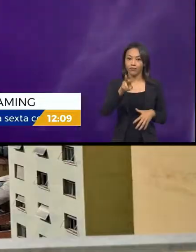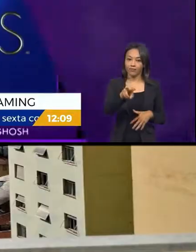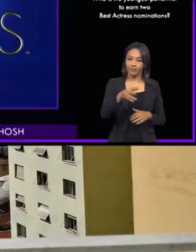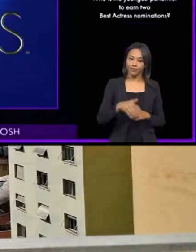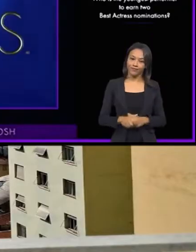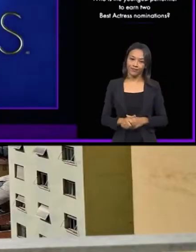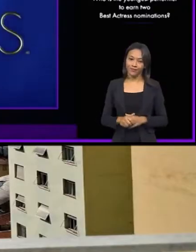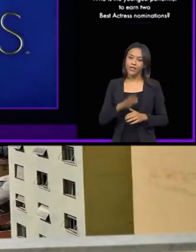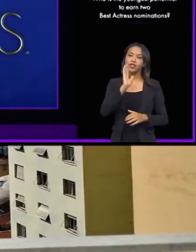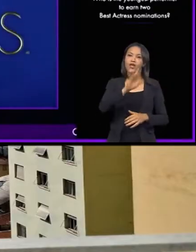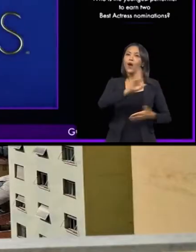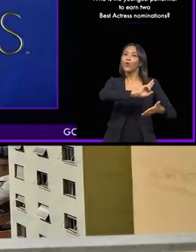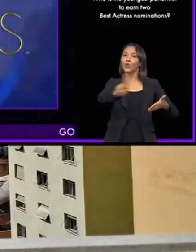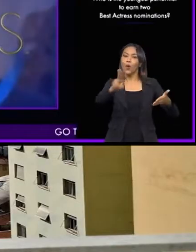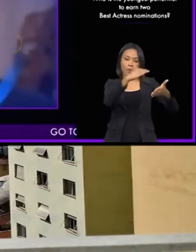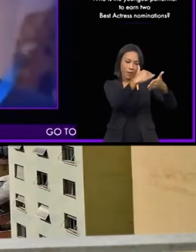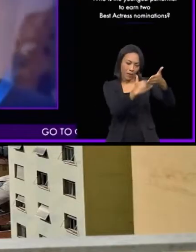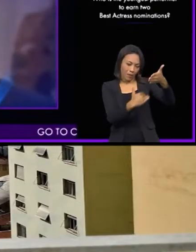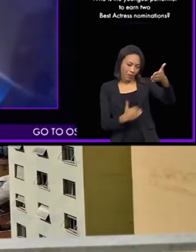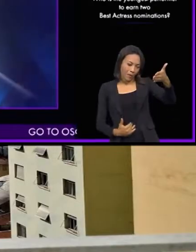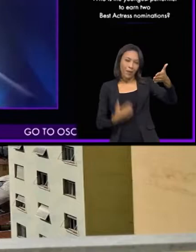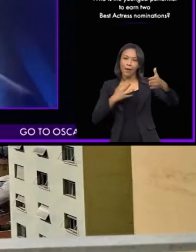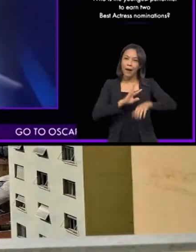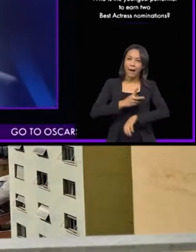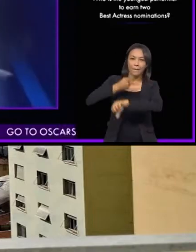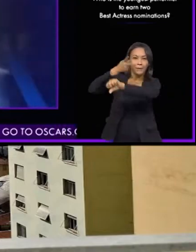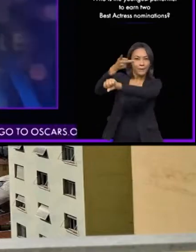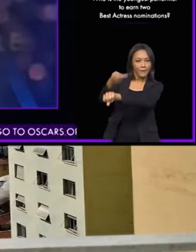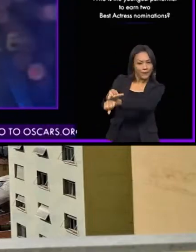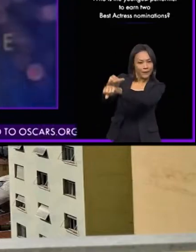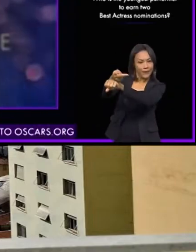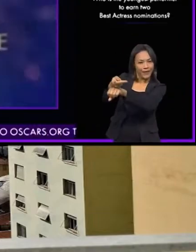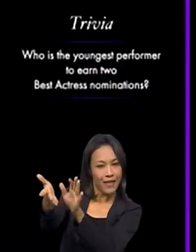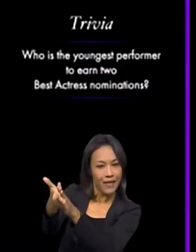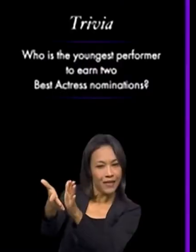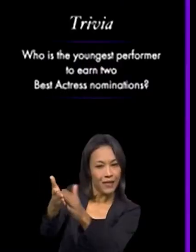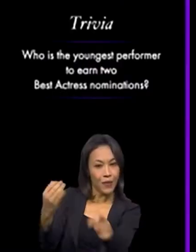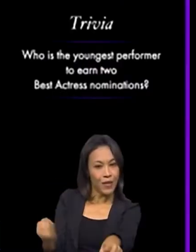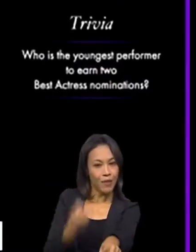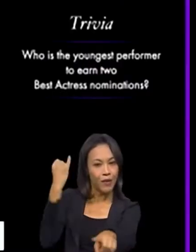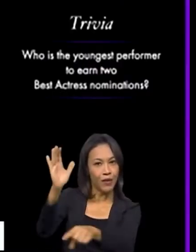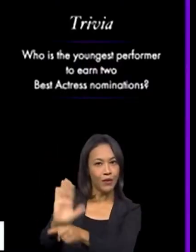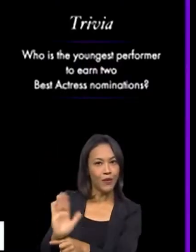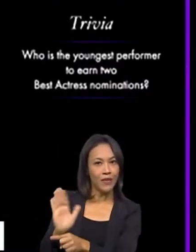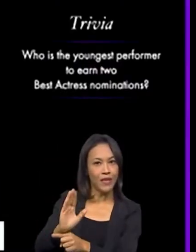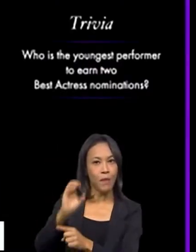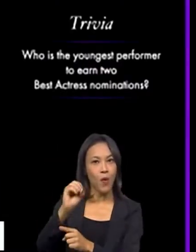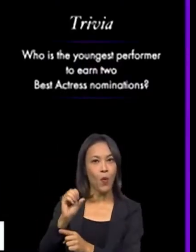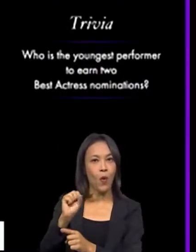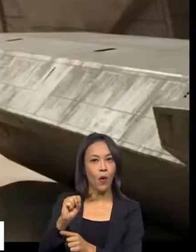E saiu a lista dos indicados ao Oscar 2022.